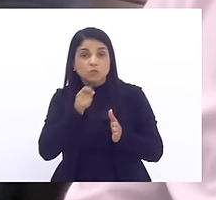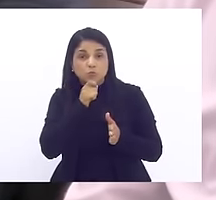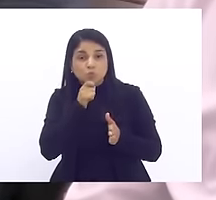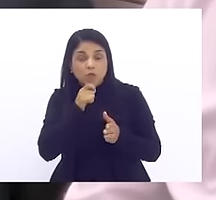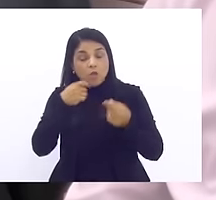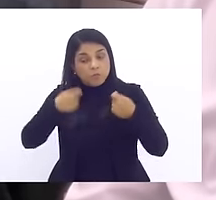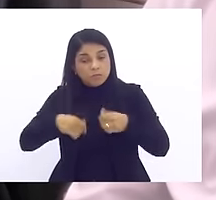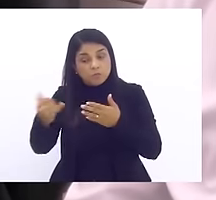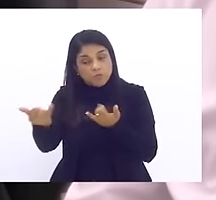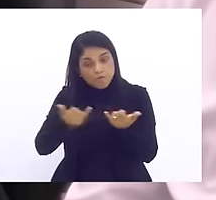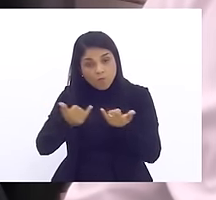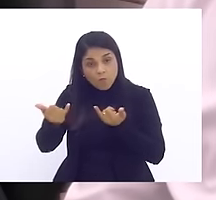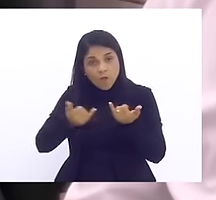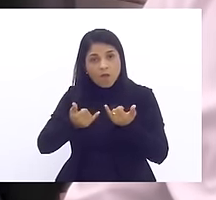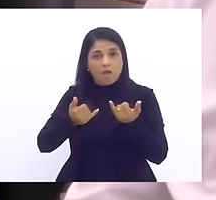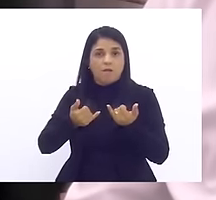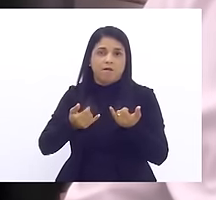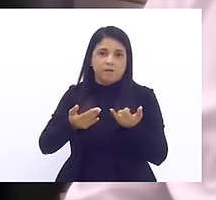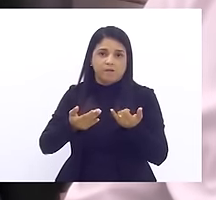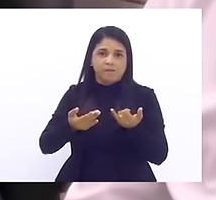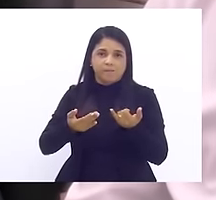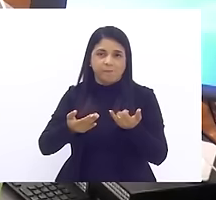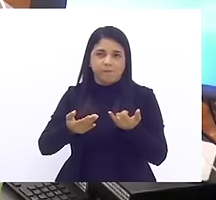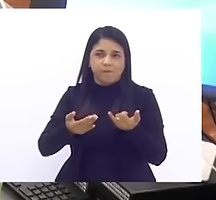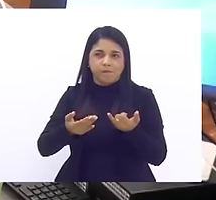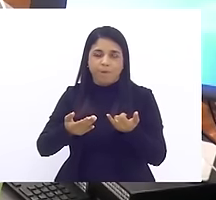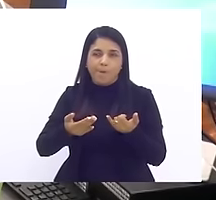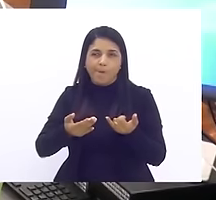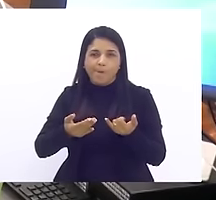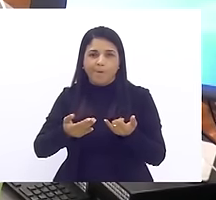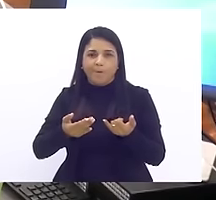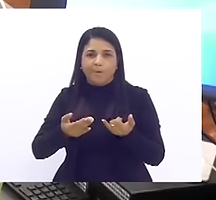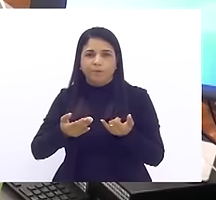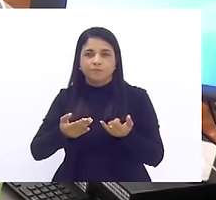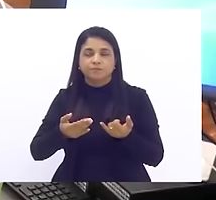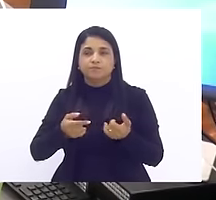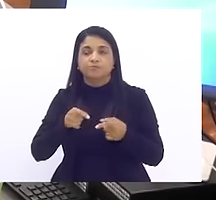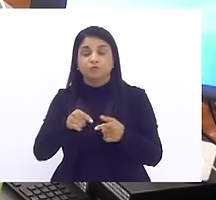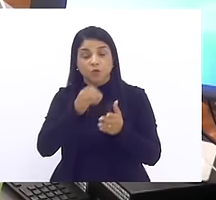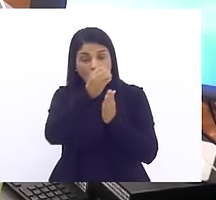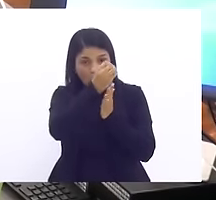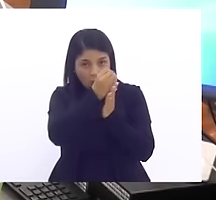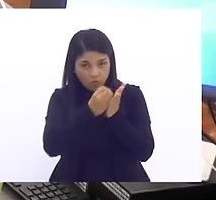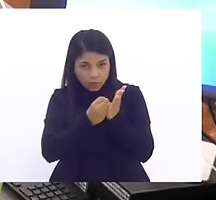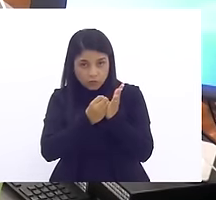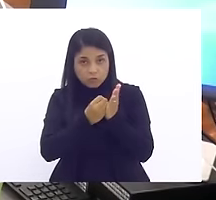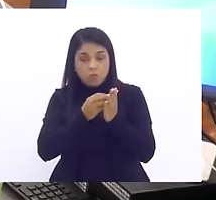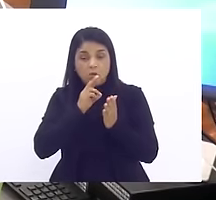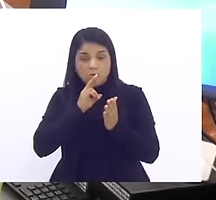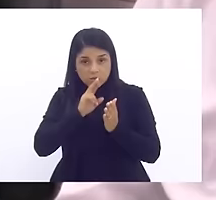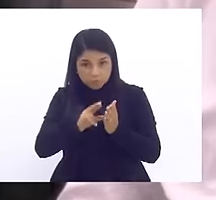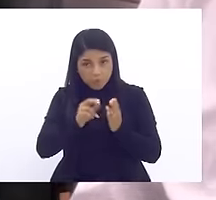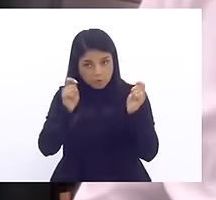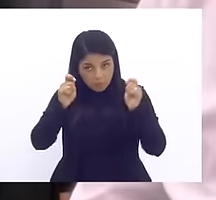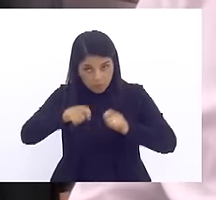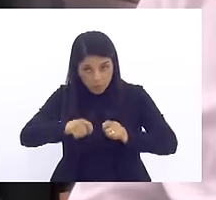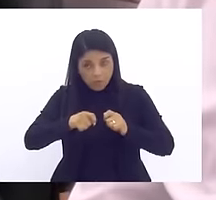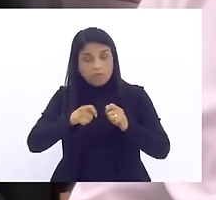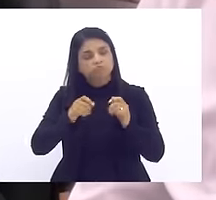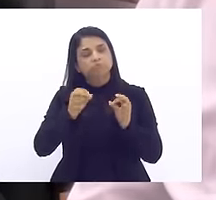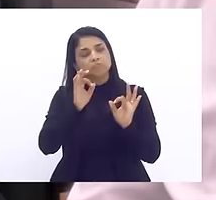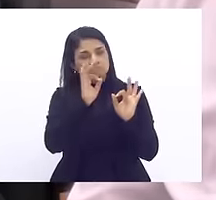me informar sobre tudo isso a senhora pode mandar então por Ofício essa respostas Com certeza